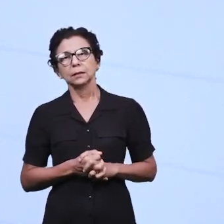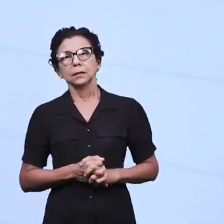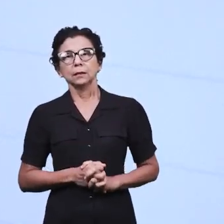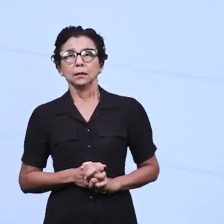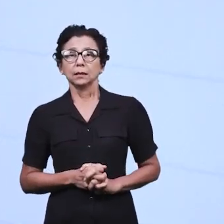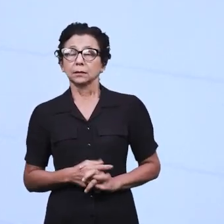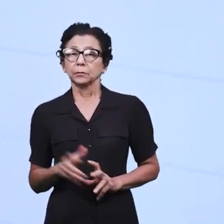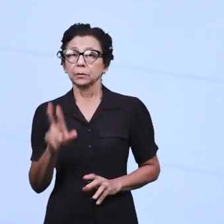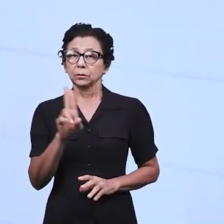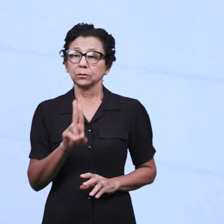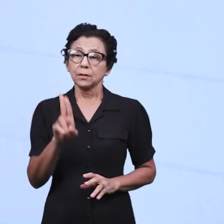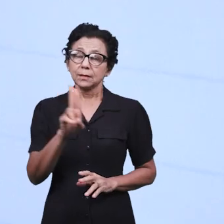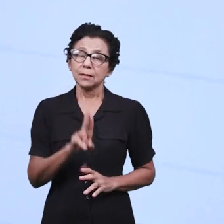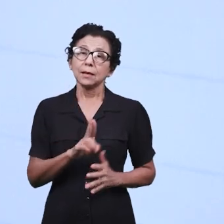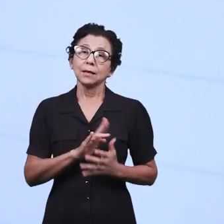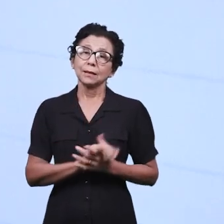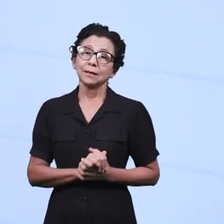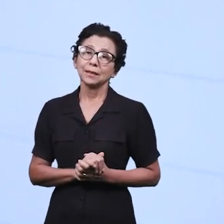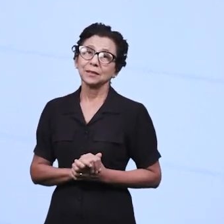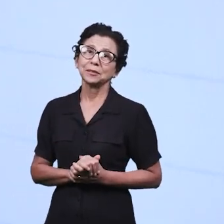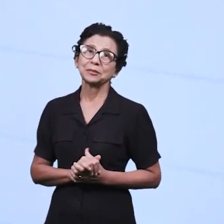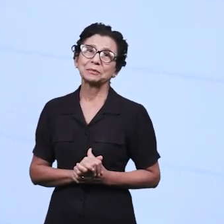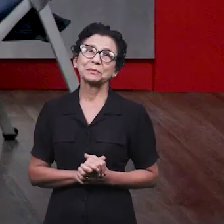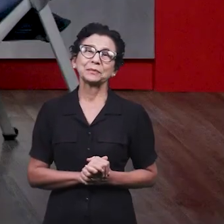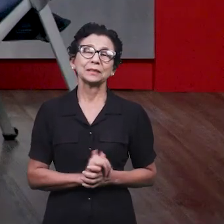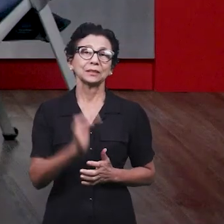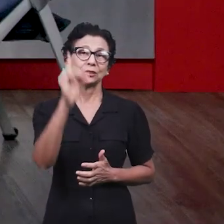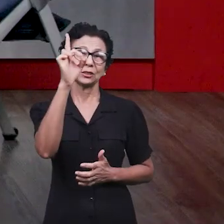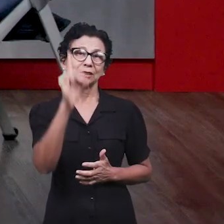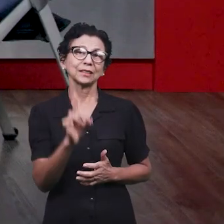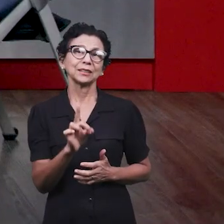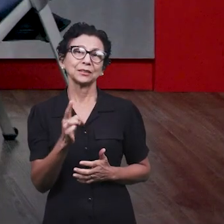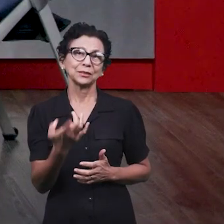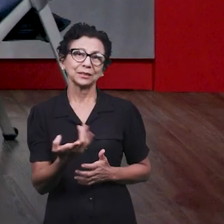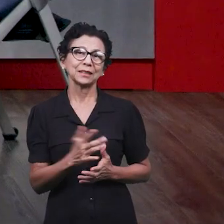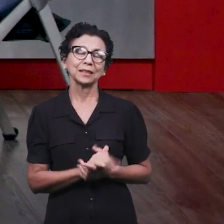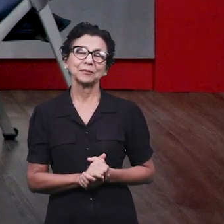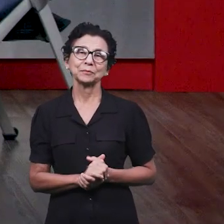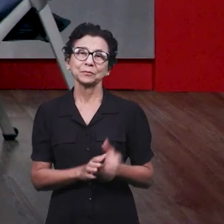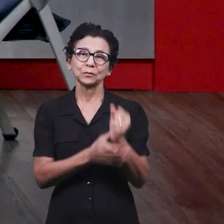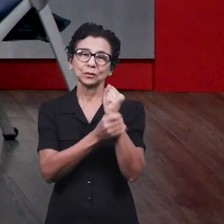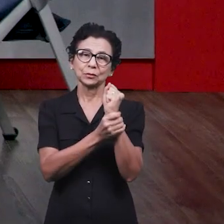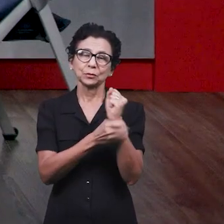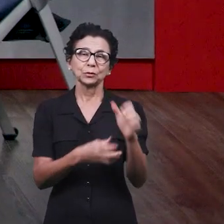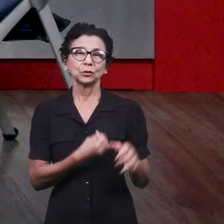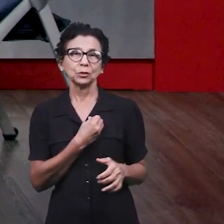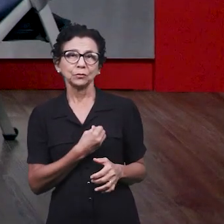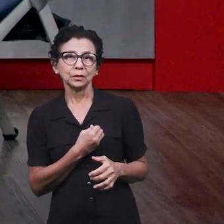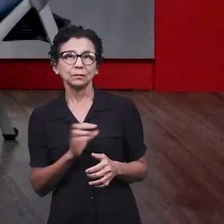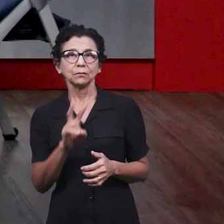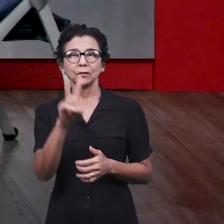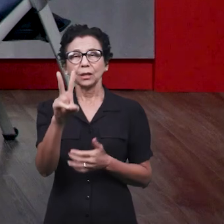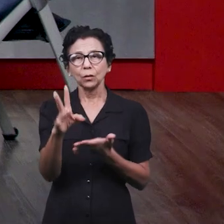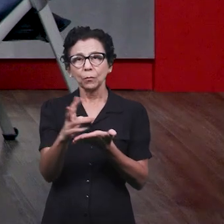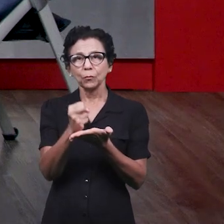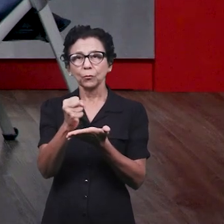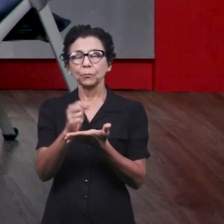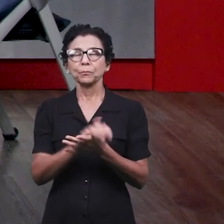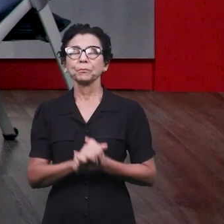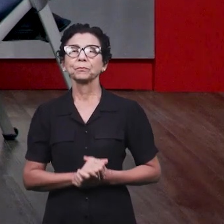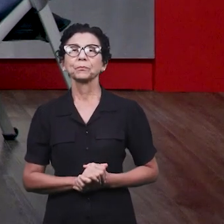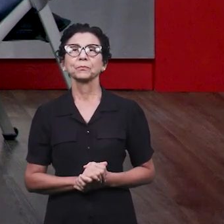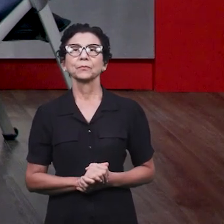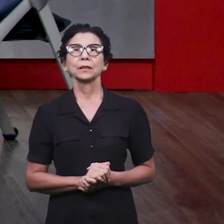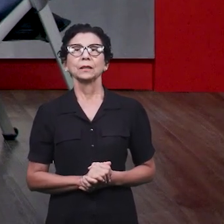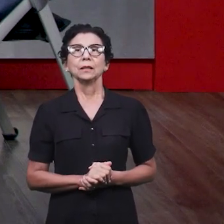faça jus a esse prêmio, né? De resgatar algum valor de seguro. E frisando que geralmente os prazos prescricionais eles